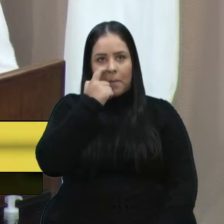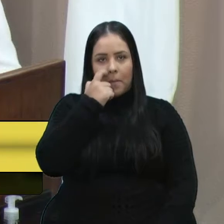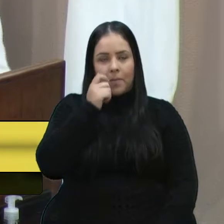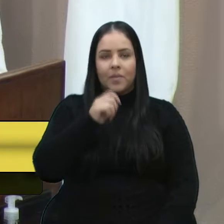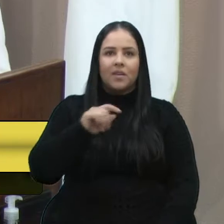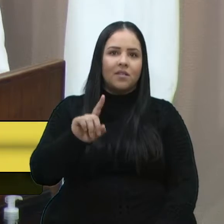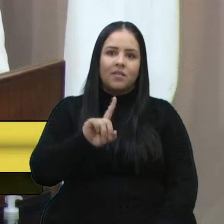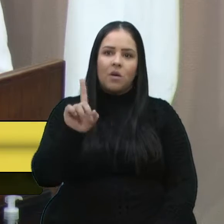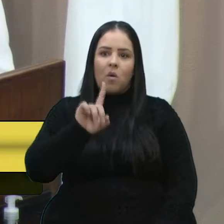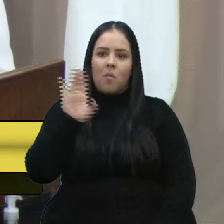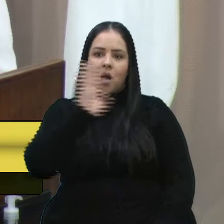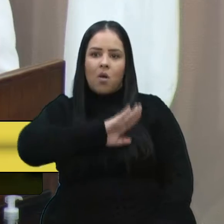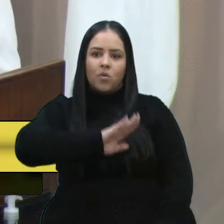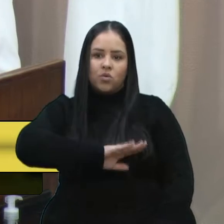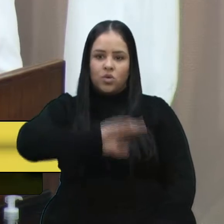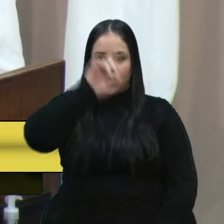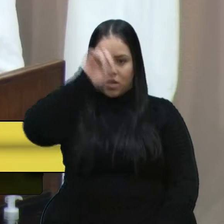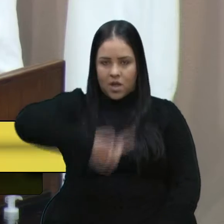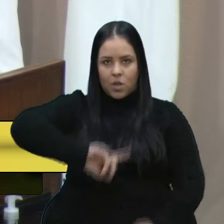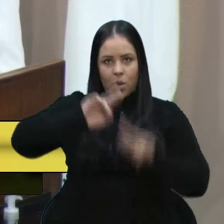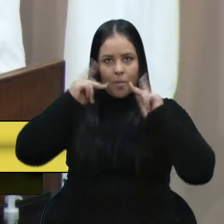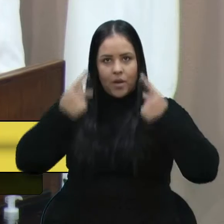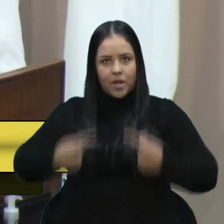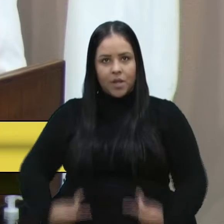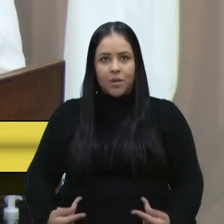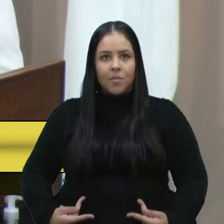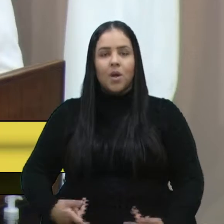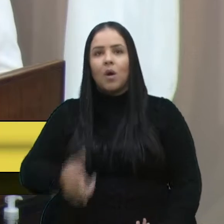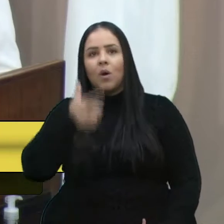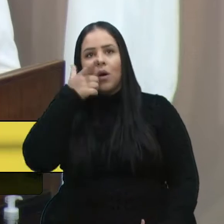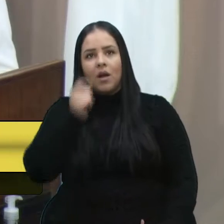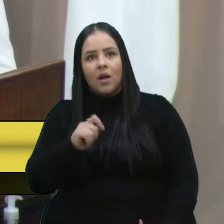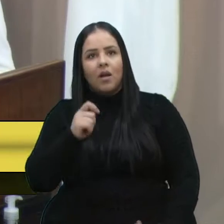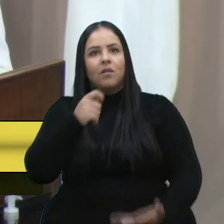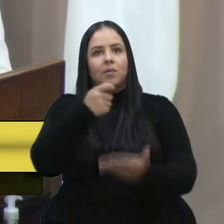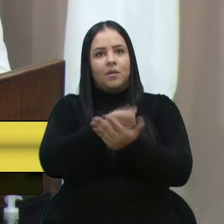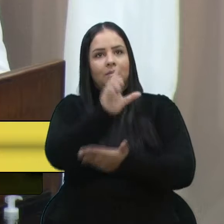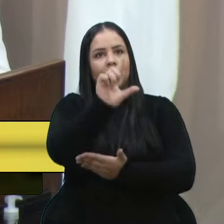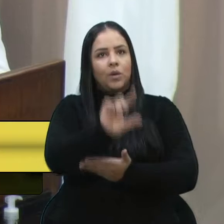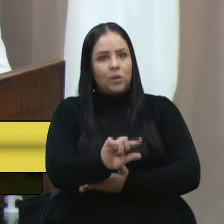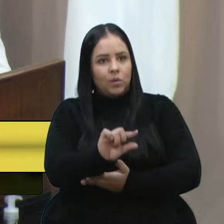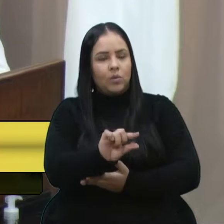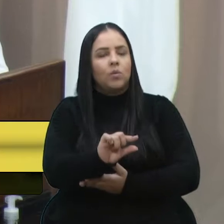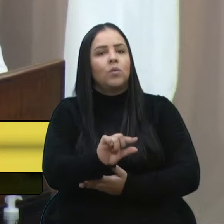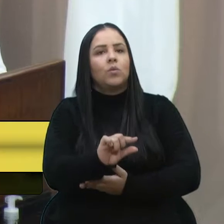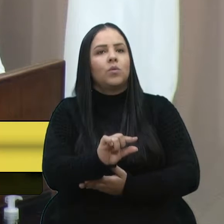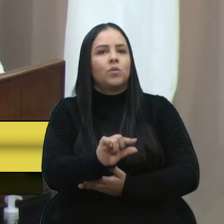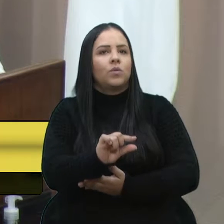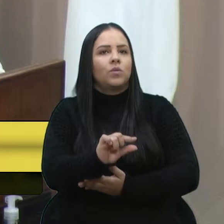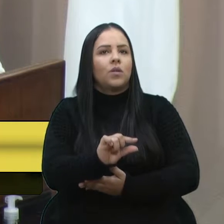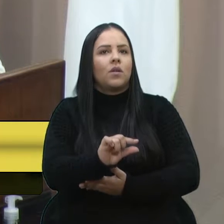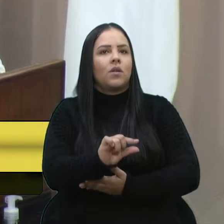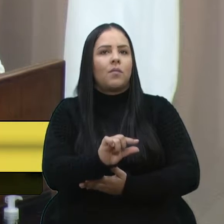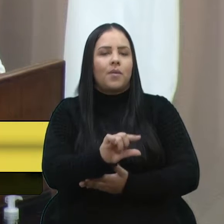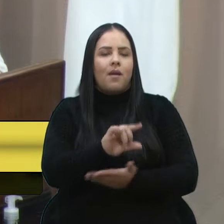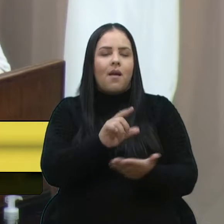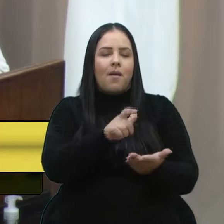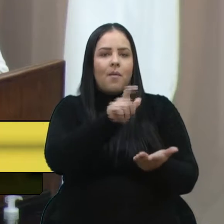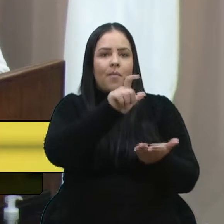enfim, como uma forma de baratear o transporte, a passagem